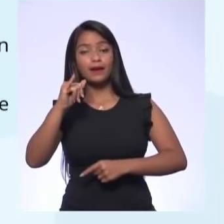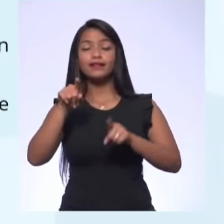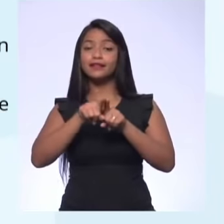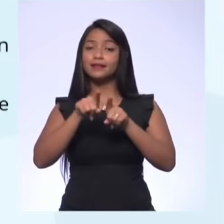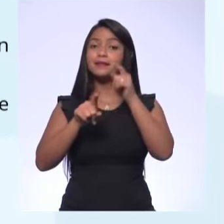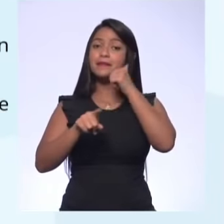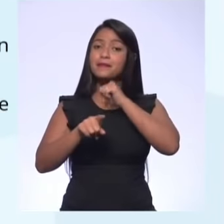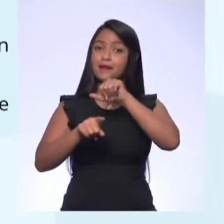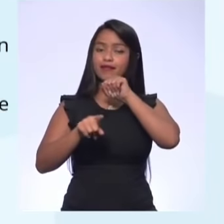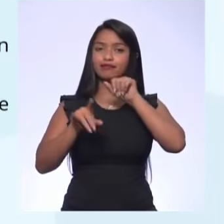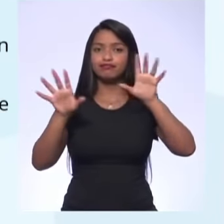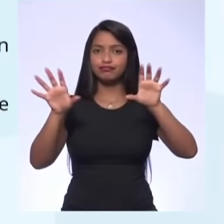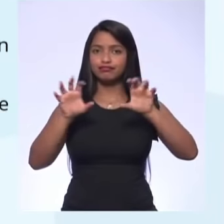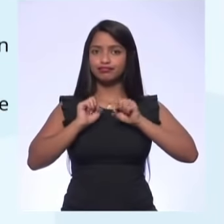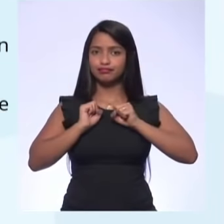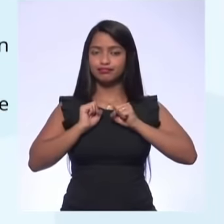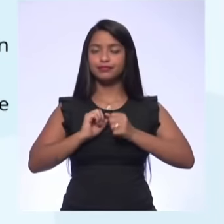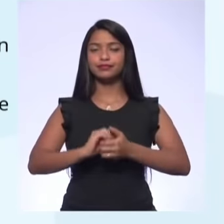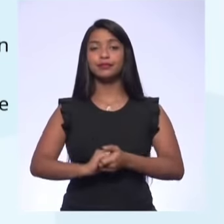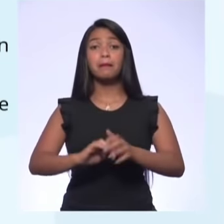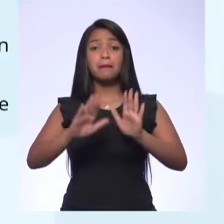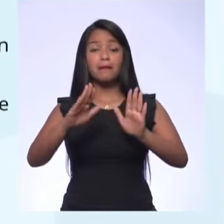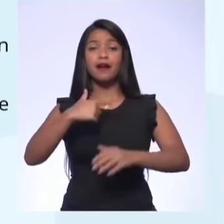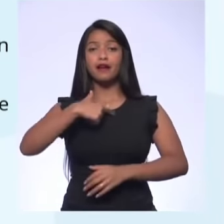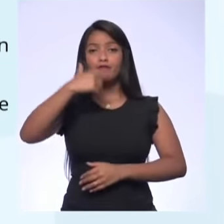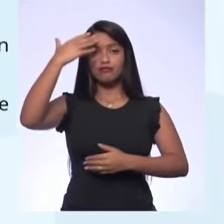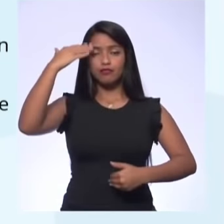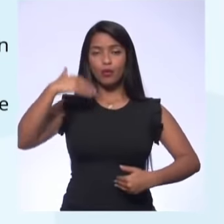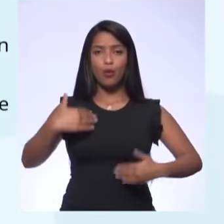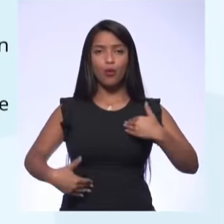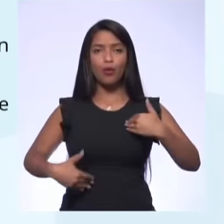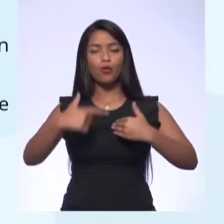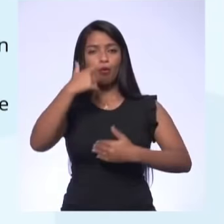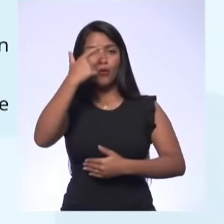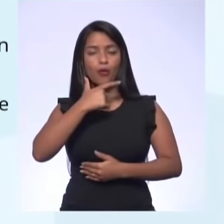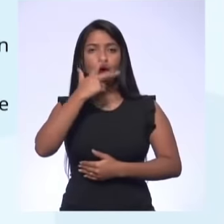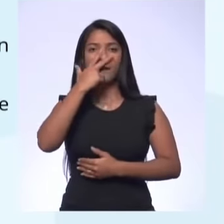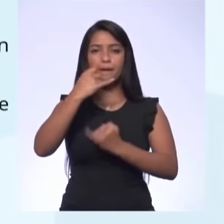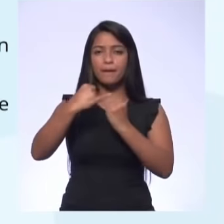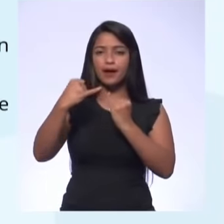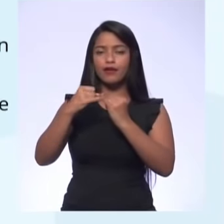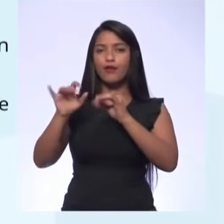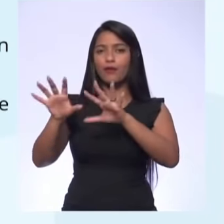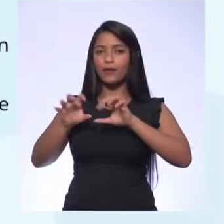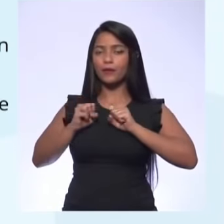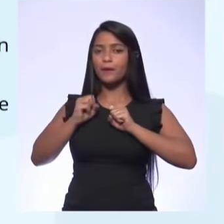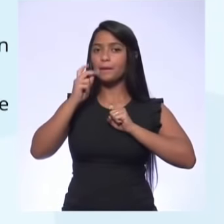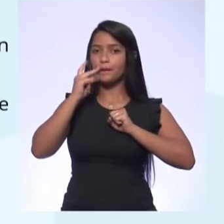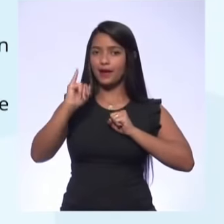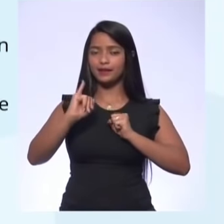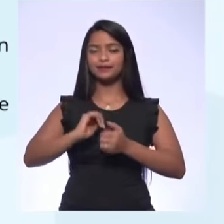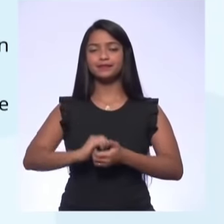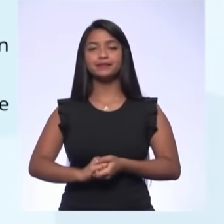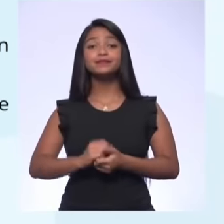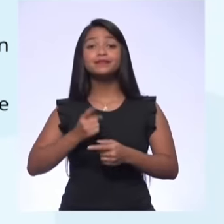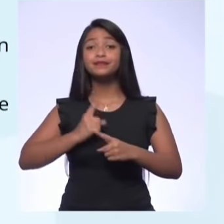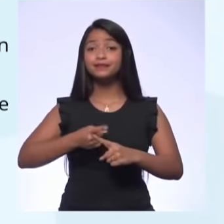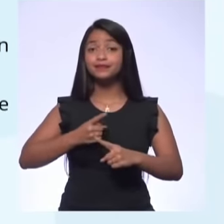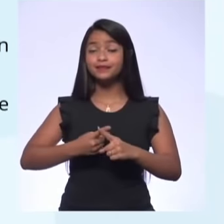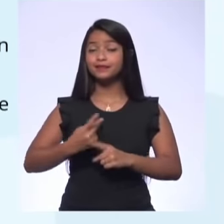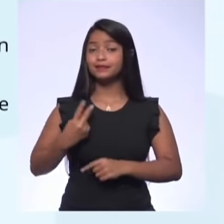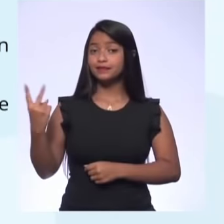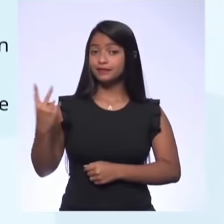I look like my father Eu pareço com o meu pai, because we have many genetic traits in common. porque nós temos